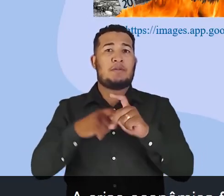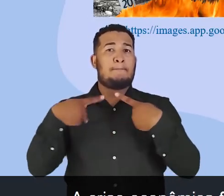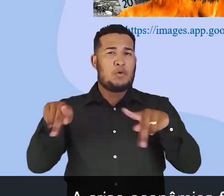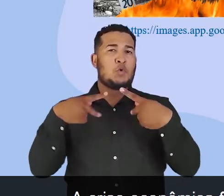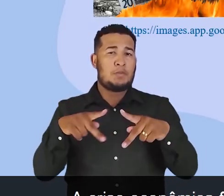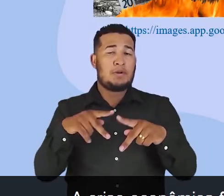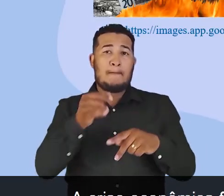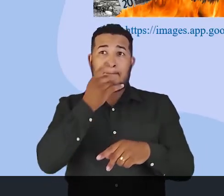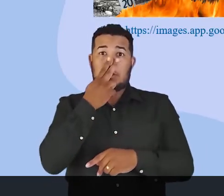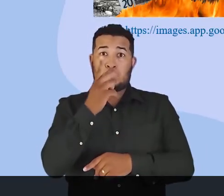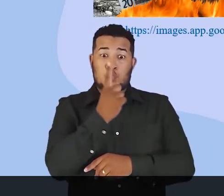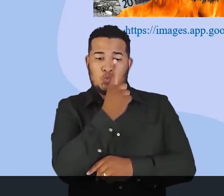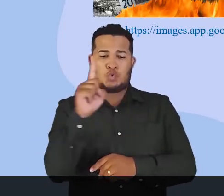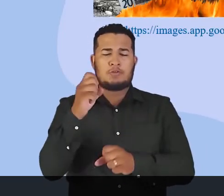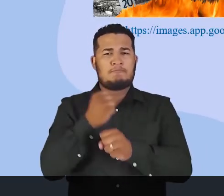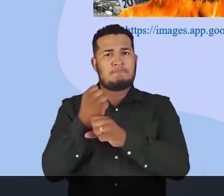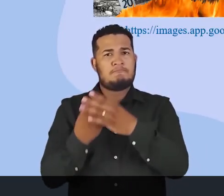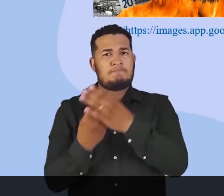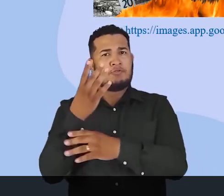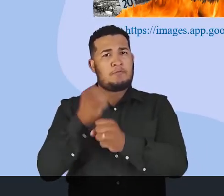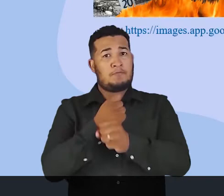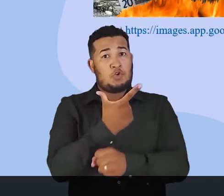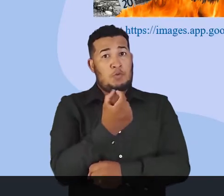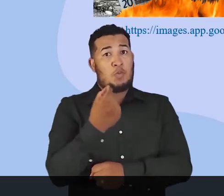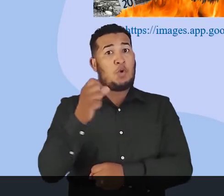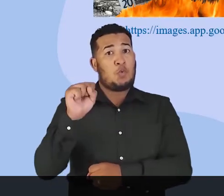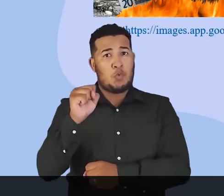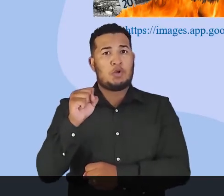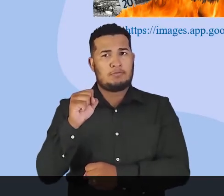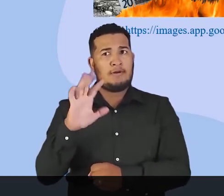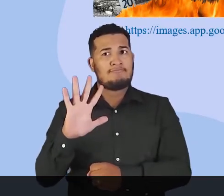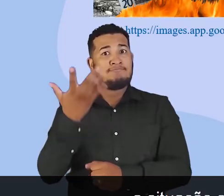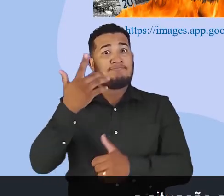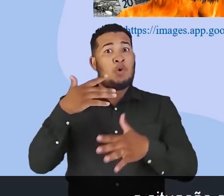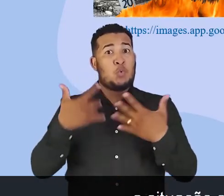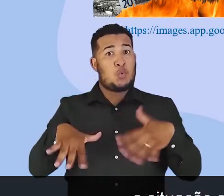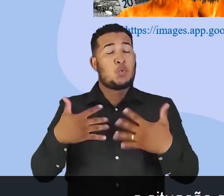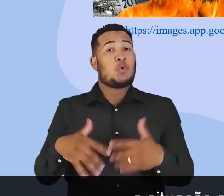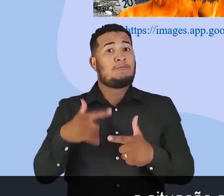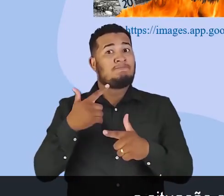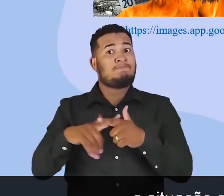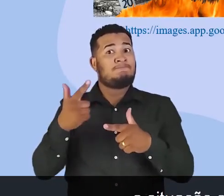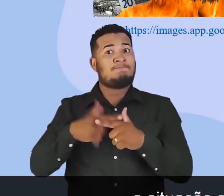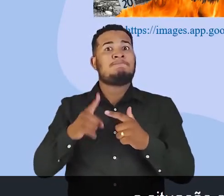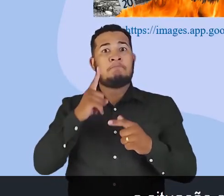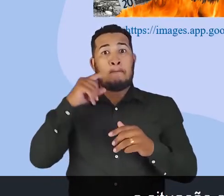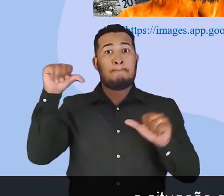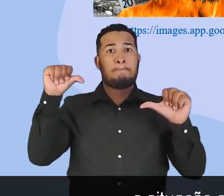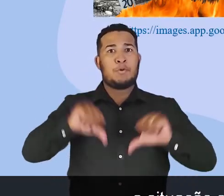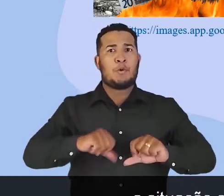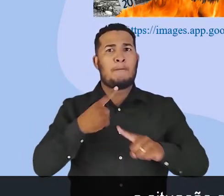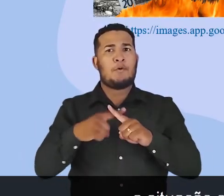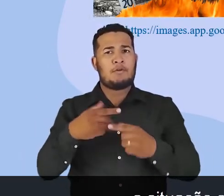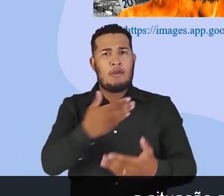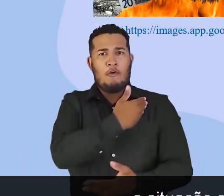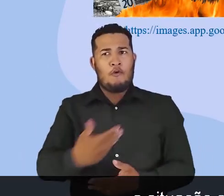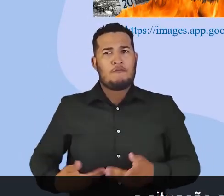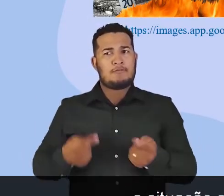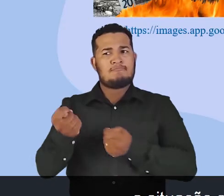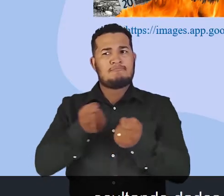do euro, essa última com origem em 2008, a situação se agravou quando foi descoberto que o governo